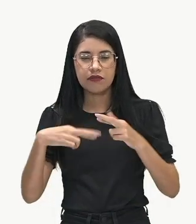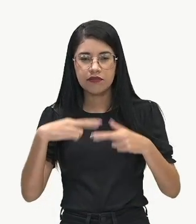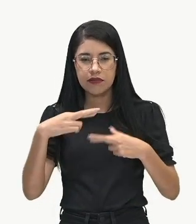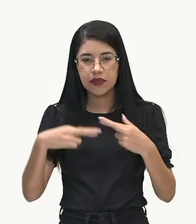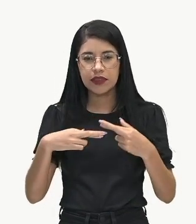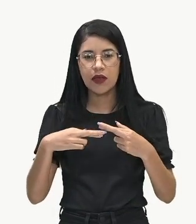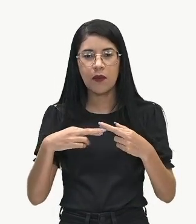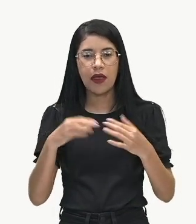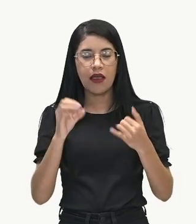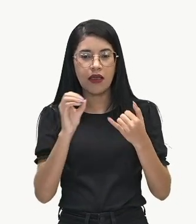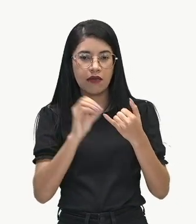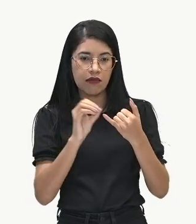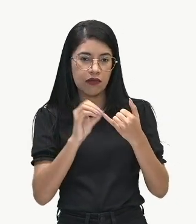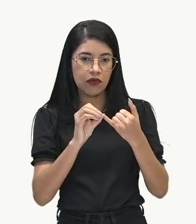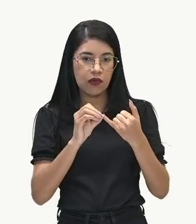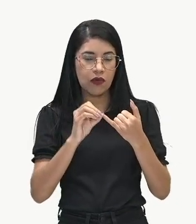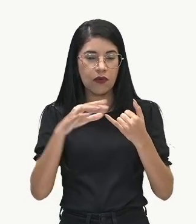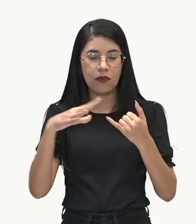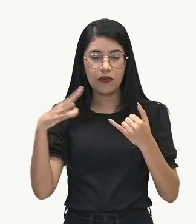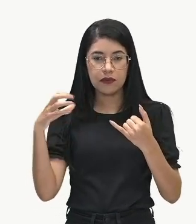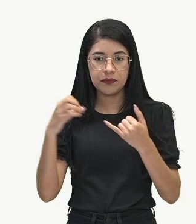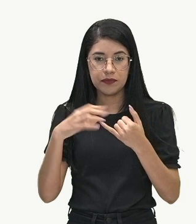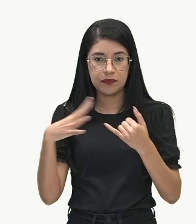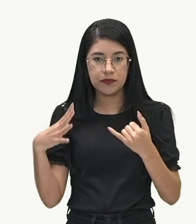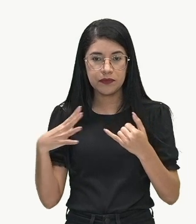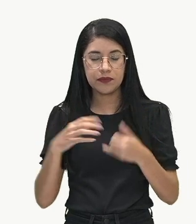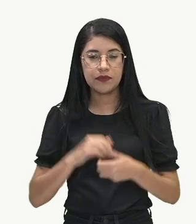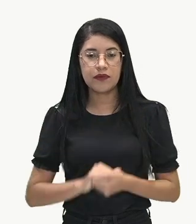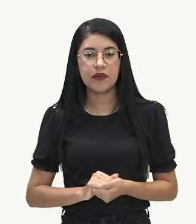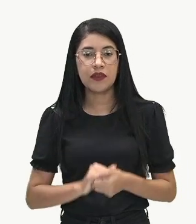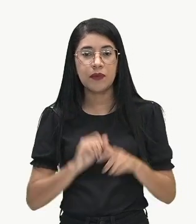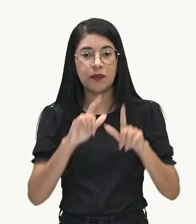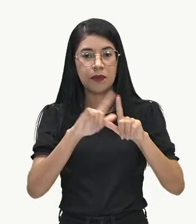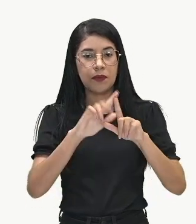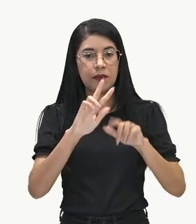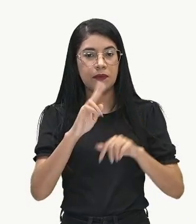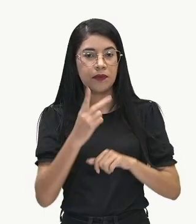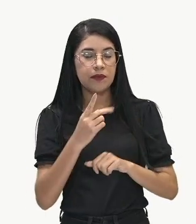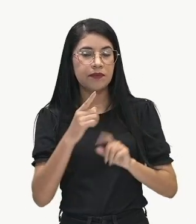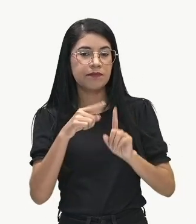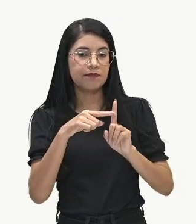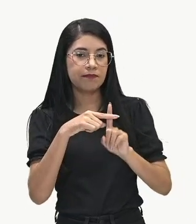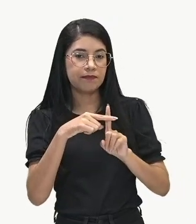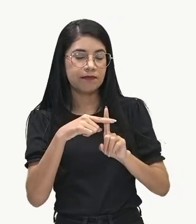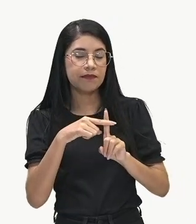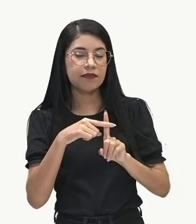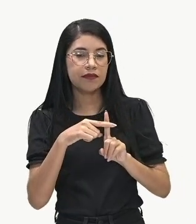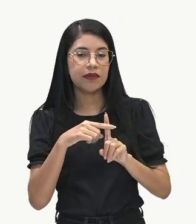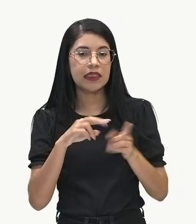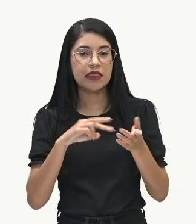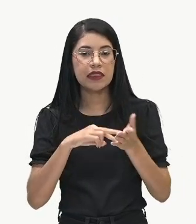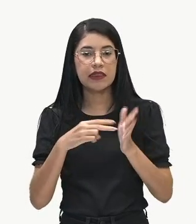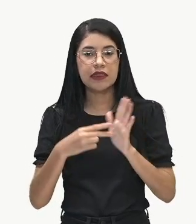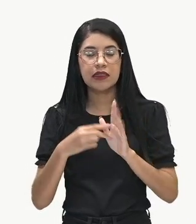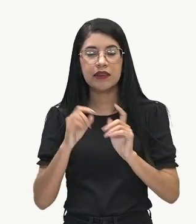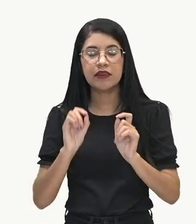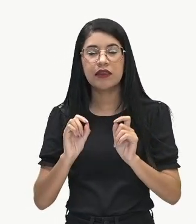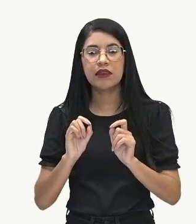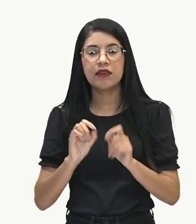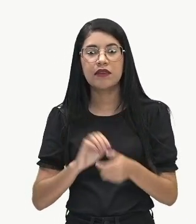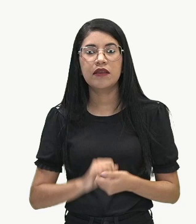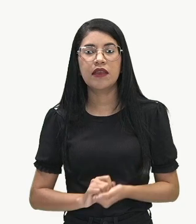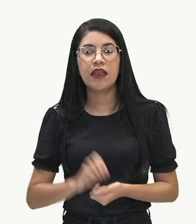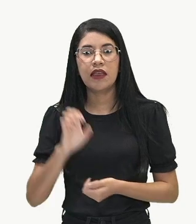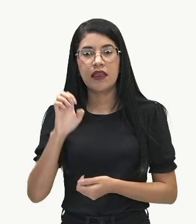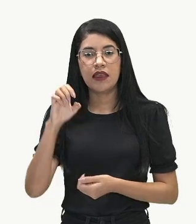ou endotérmica? O ΔH é o quê? Positivo. Se ele é positivo, ele é o quê? Exatamente, você falou